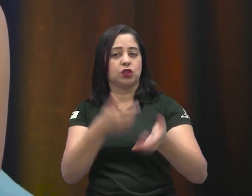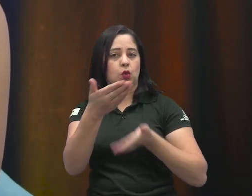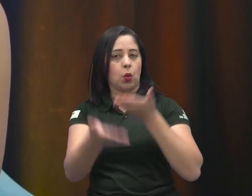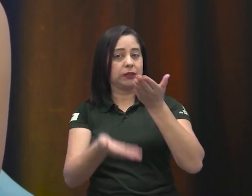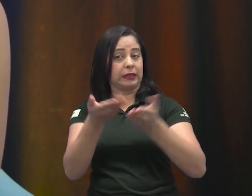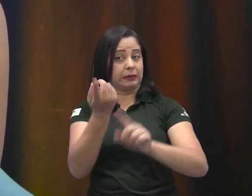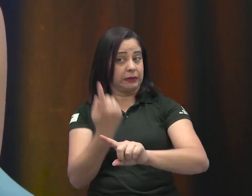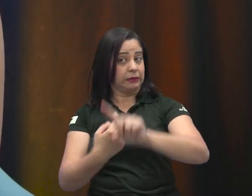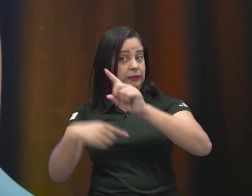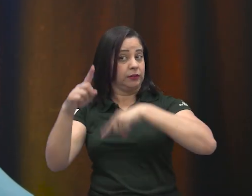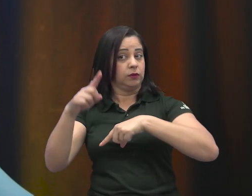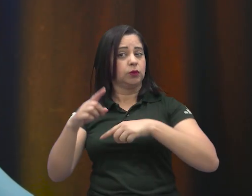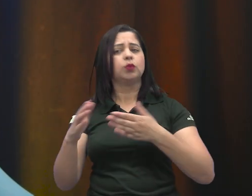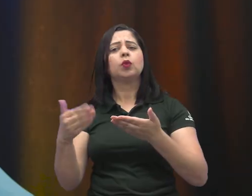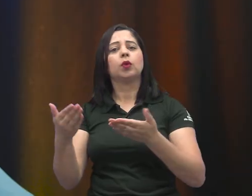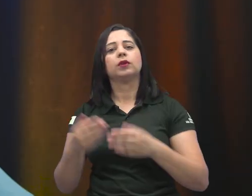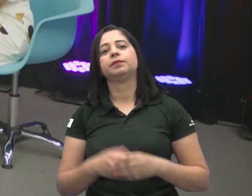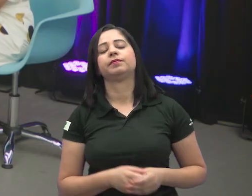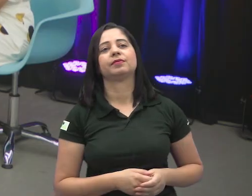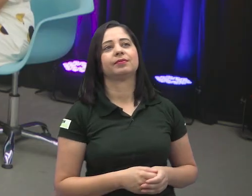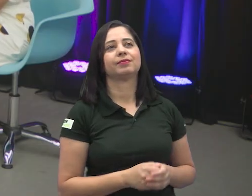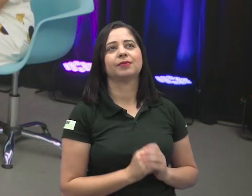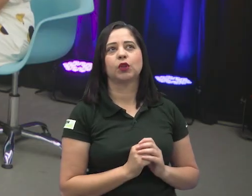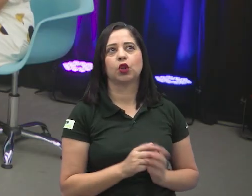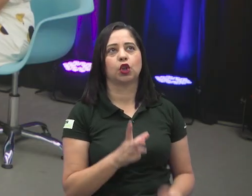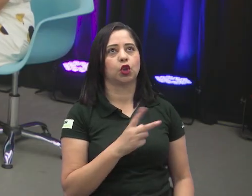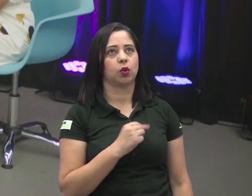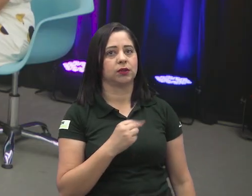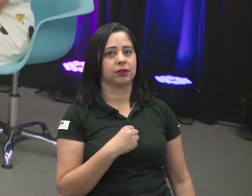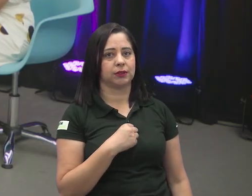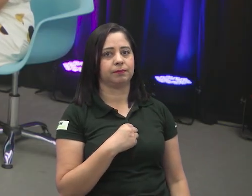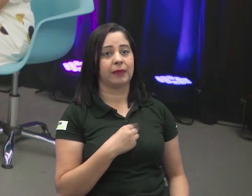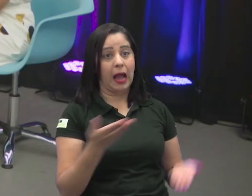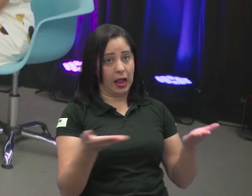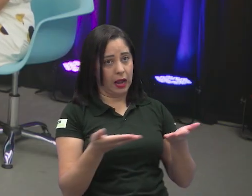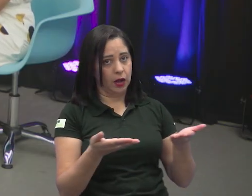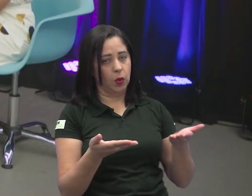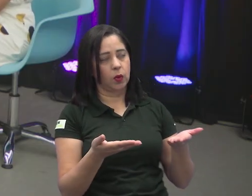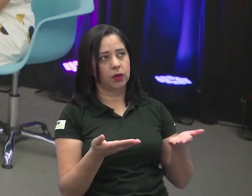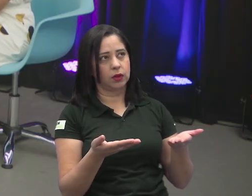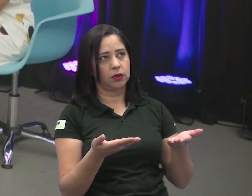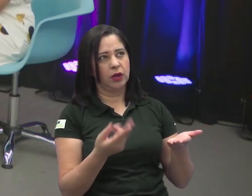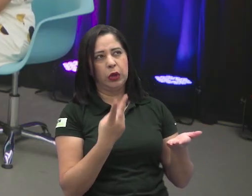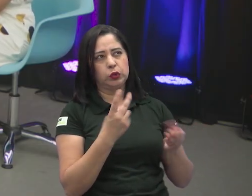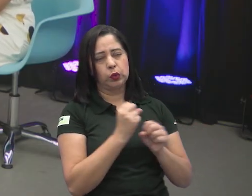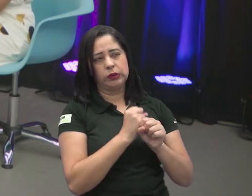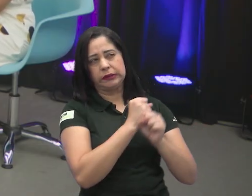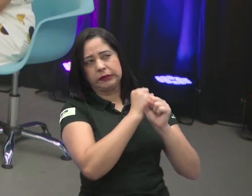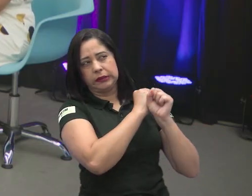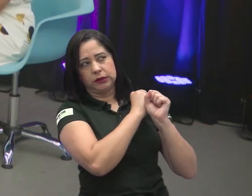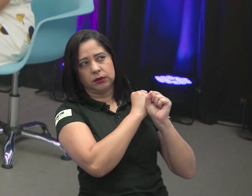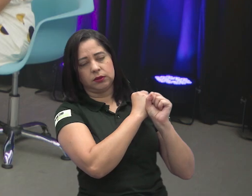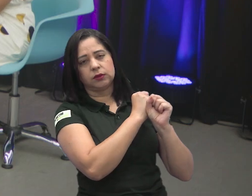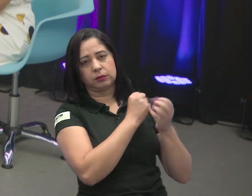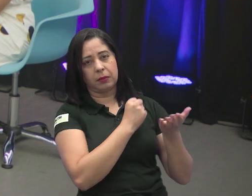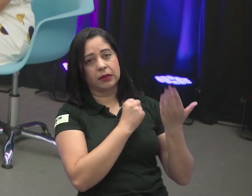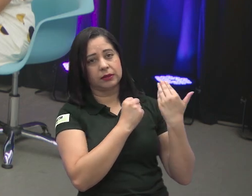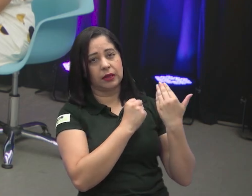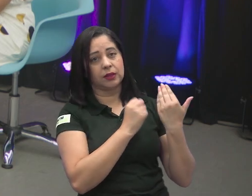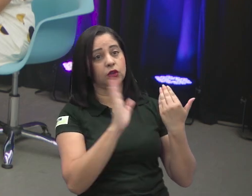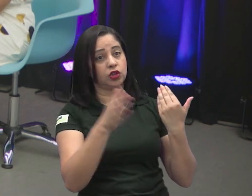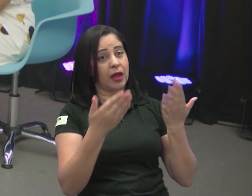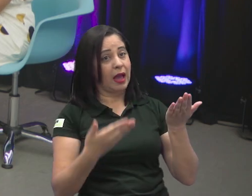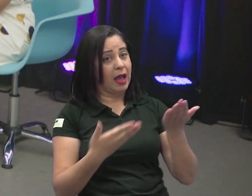longo desses 45 anos? A maior evolução no tratamento foi agora, de uns 2 anos para cá, 3 anos.